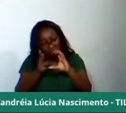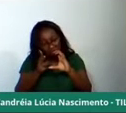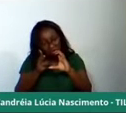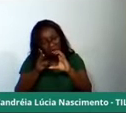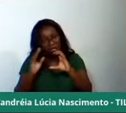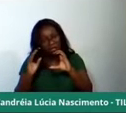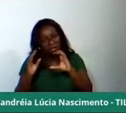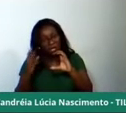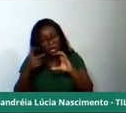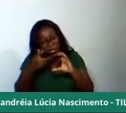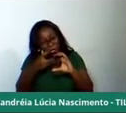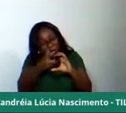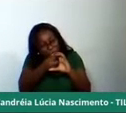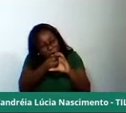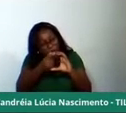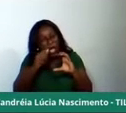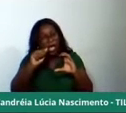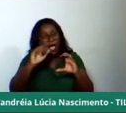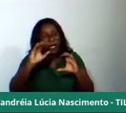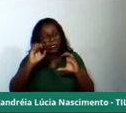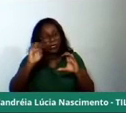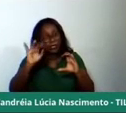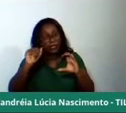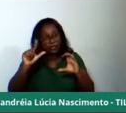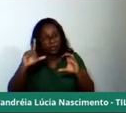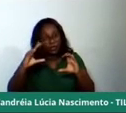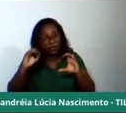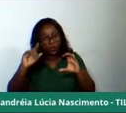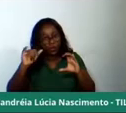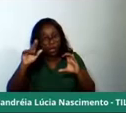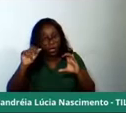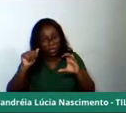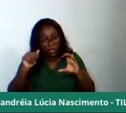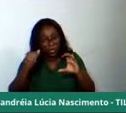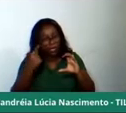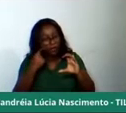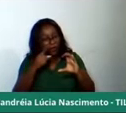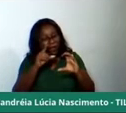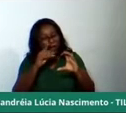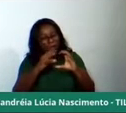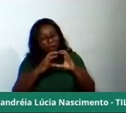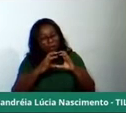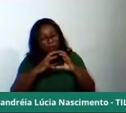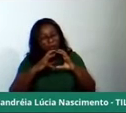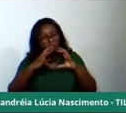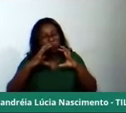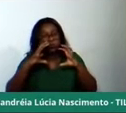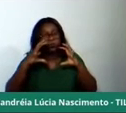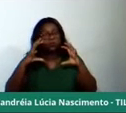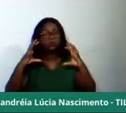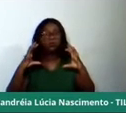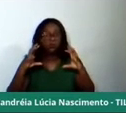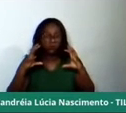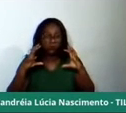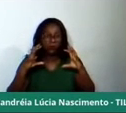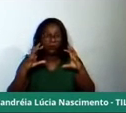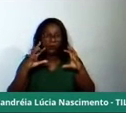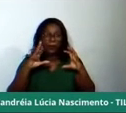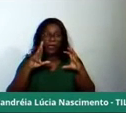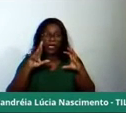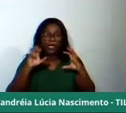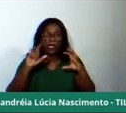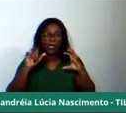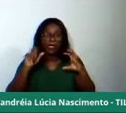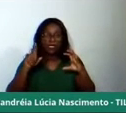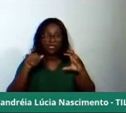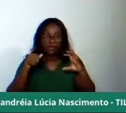aplicava a acetilcolina, você via que ocorria uma queda de tensão, então um relaxamento do vaso. Quando você danificava